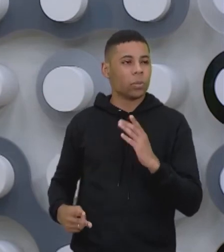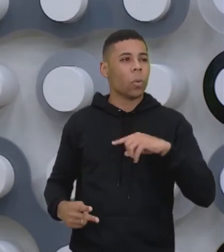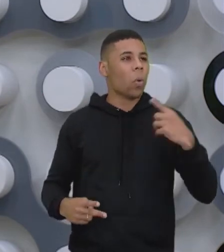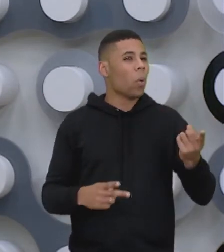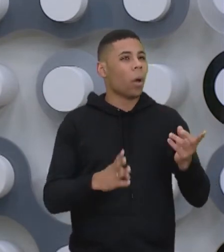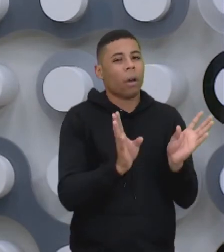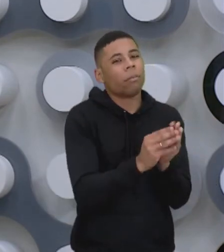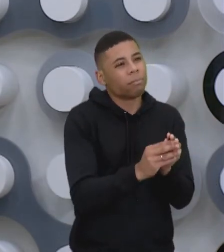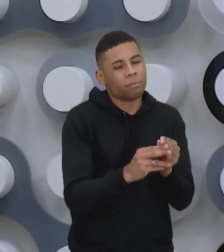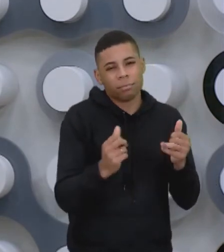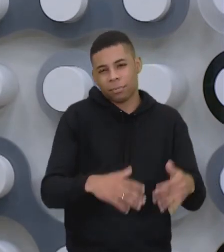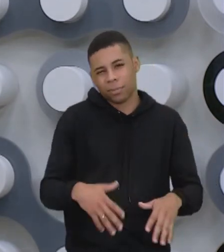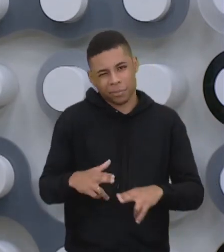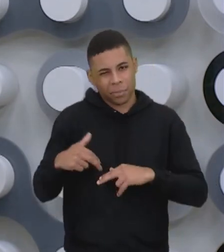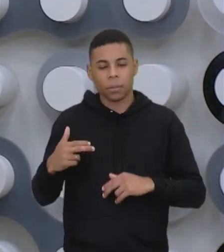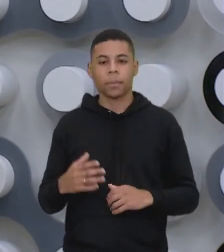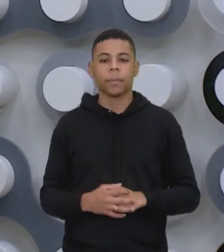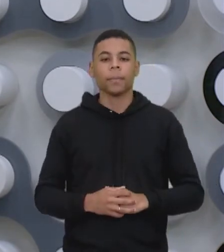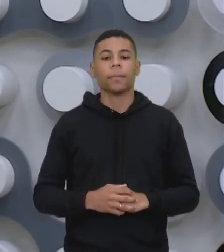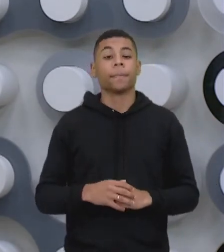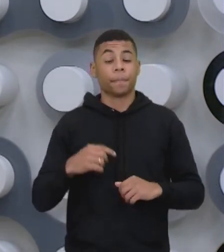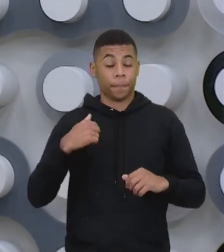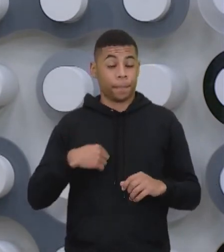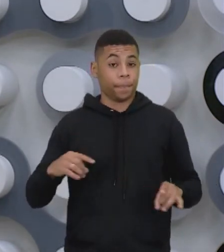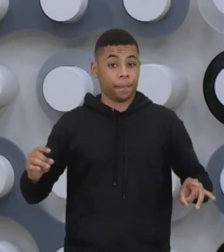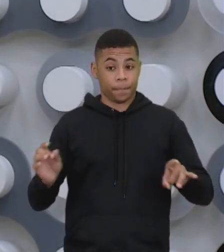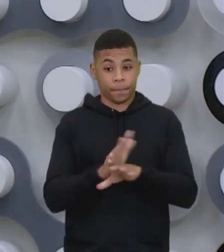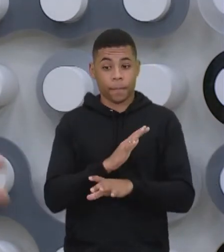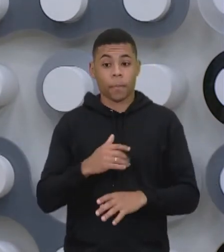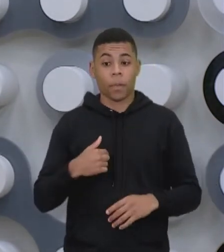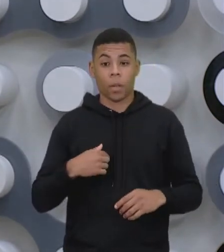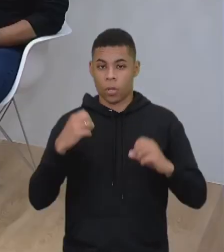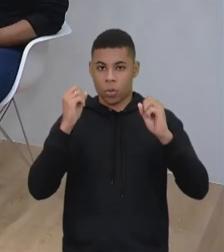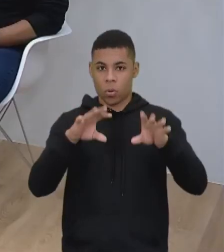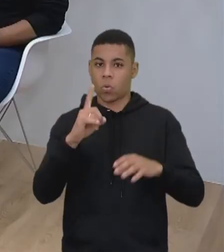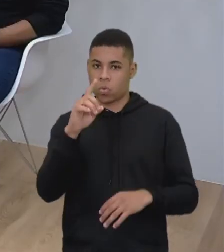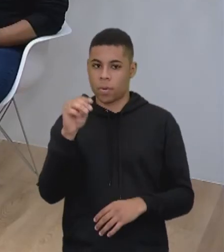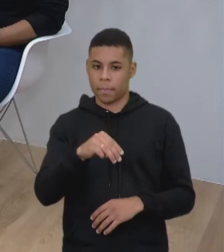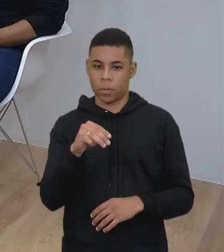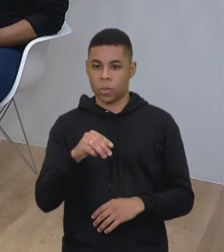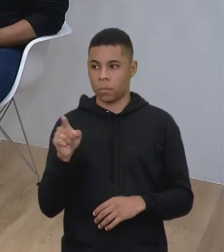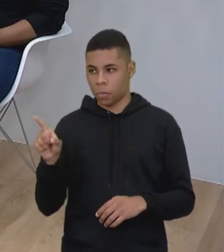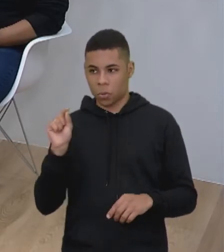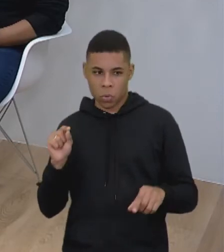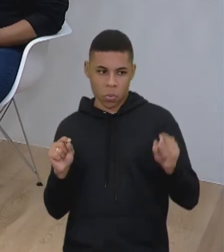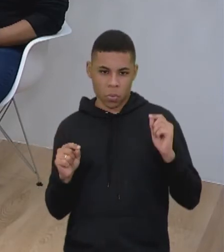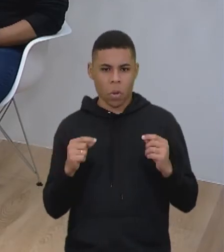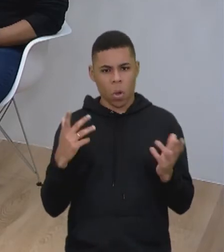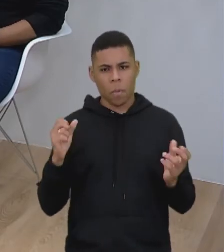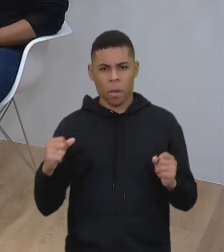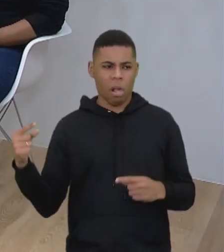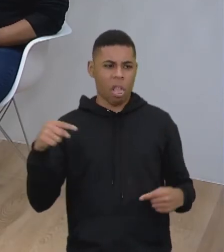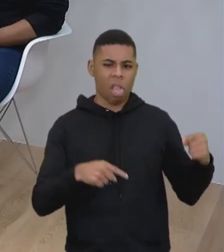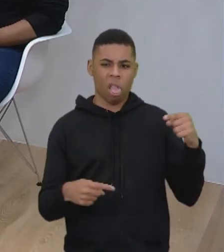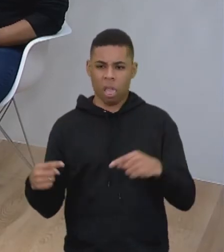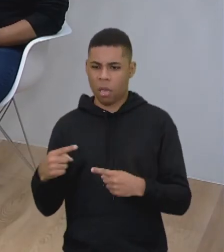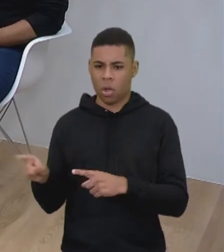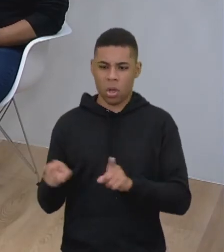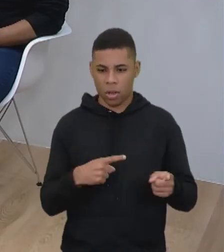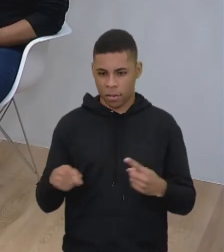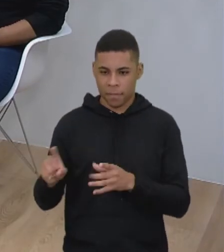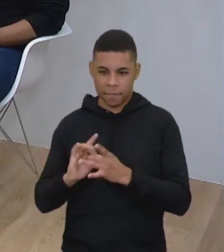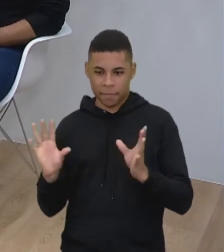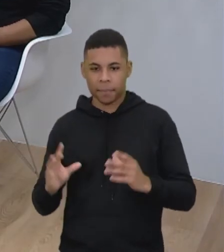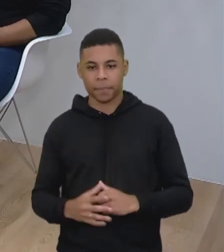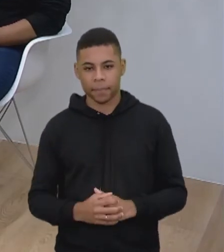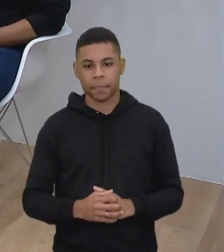simples, né? Então essa é a análise. Para concluir, eu dou 1 minuto, 1 minuto e meio para cada um responder, então pode interferir um no outro, a ideia é para ter organizado. Somos olha,